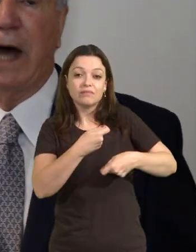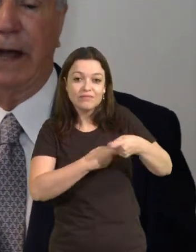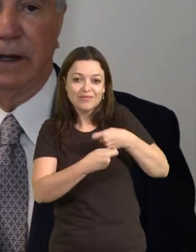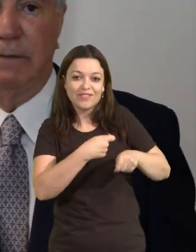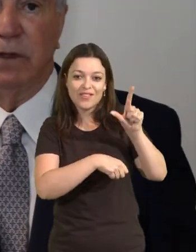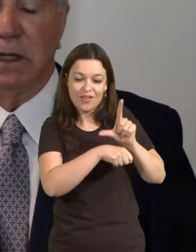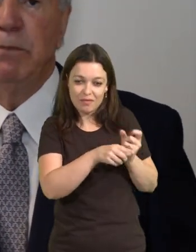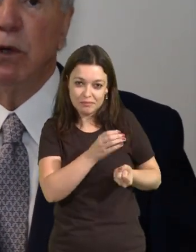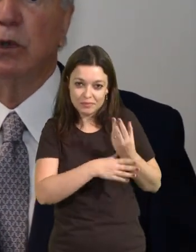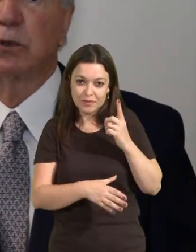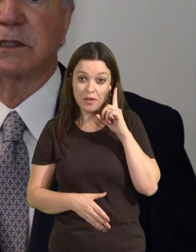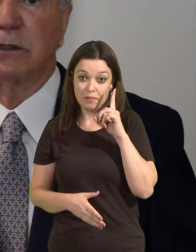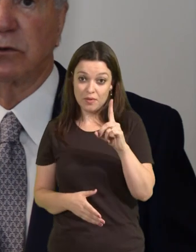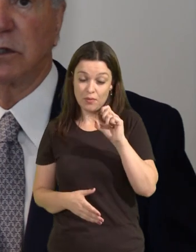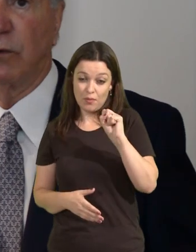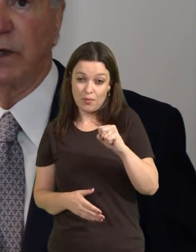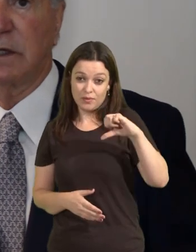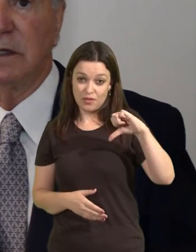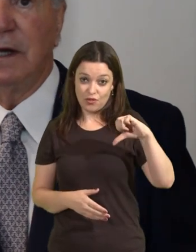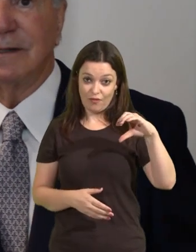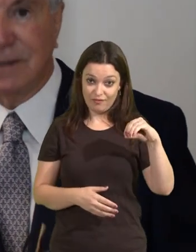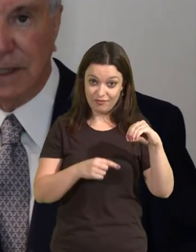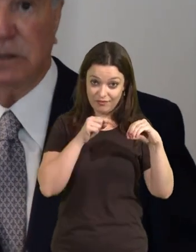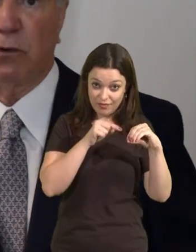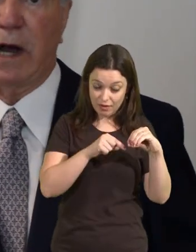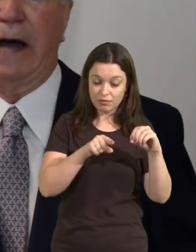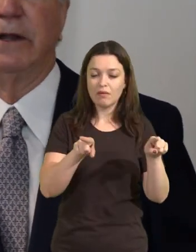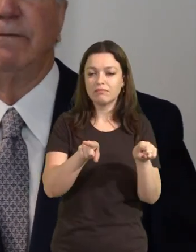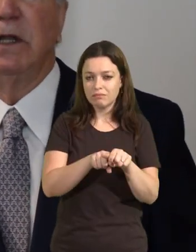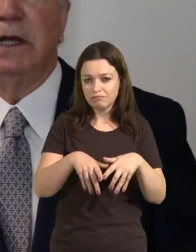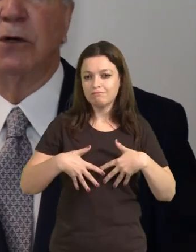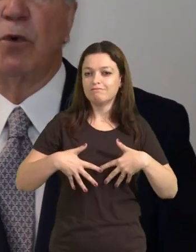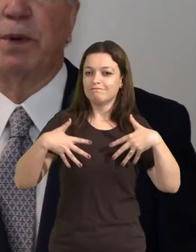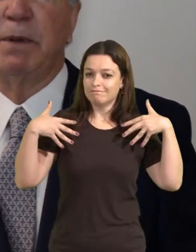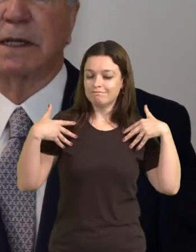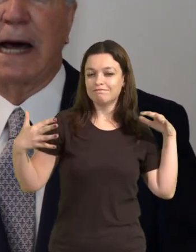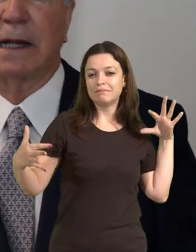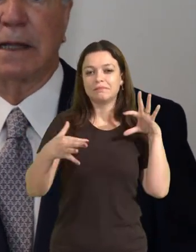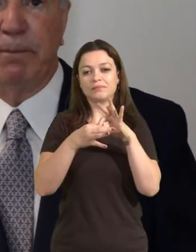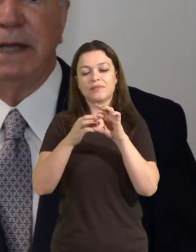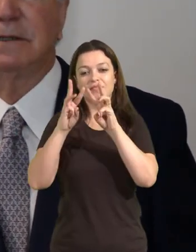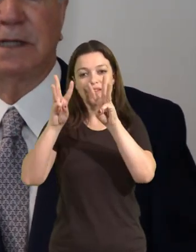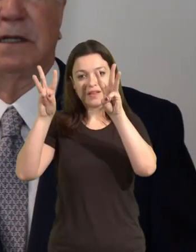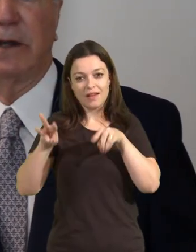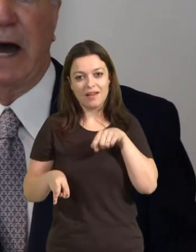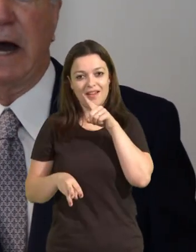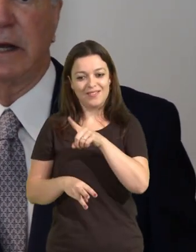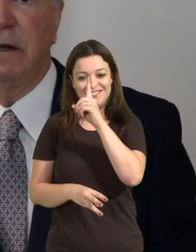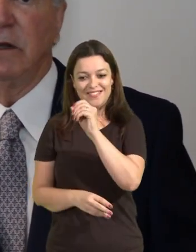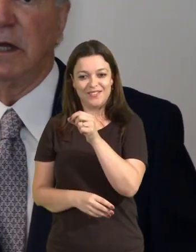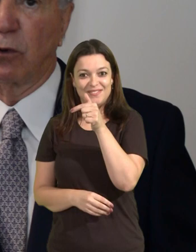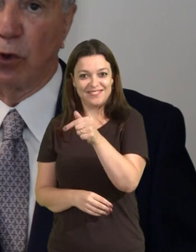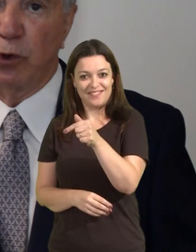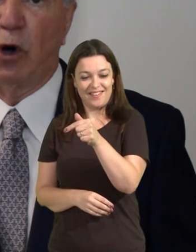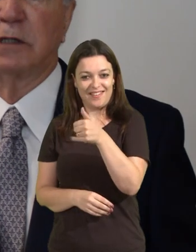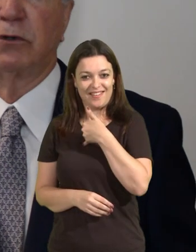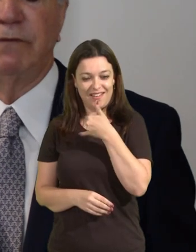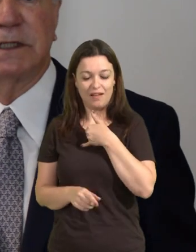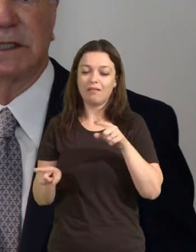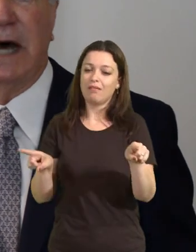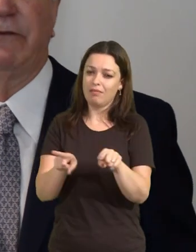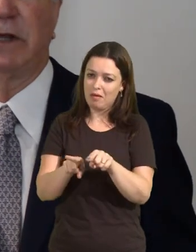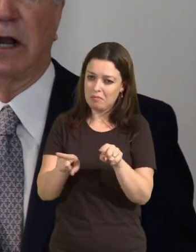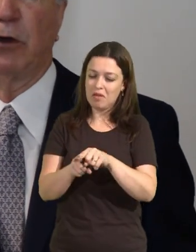foi fundada em 1890, sente-se honrada em cumprimentar a também centenária e